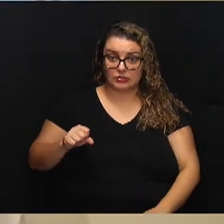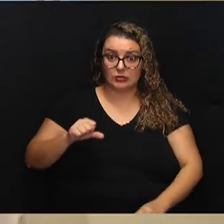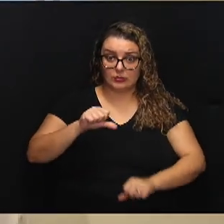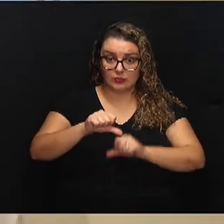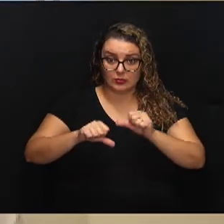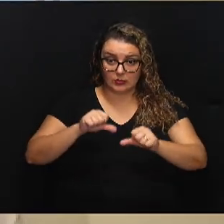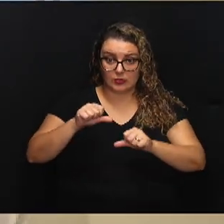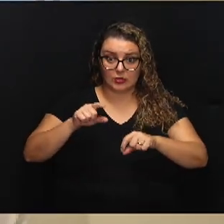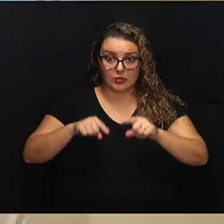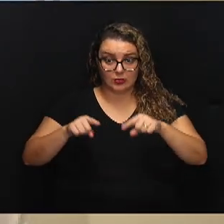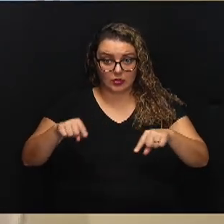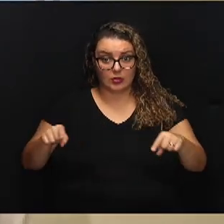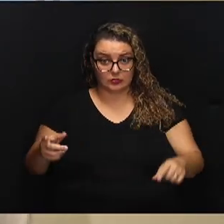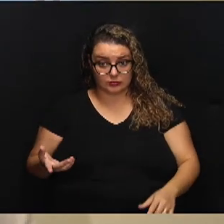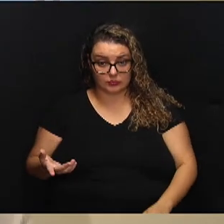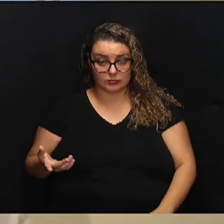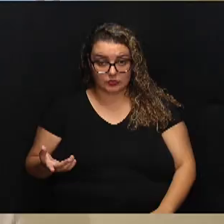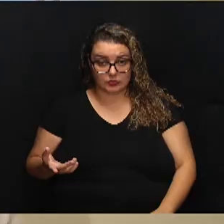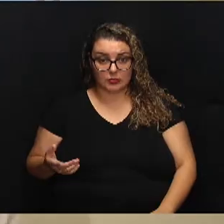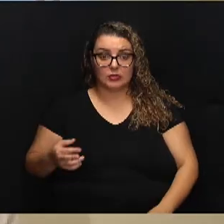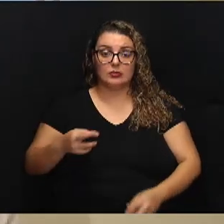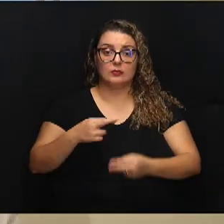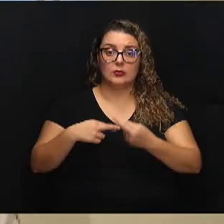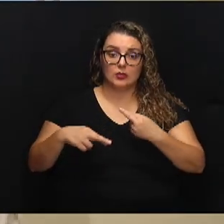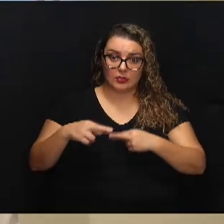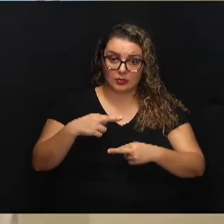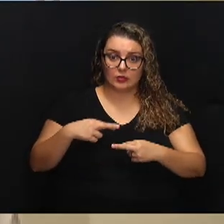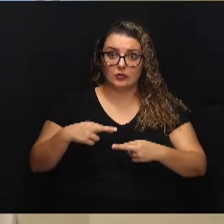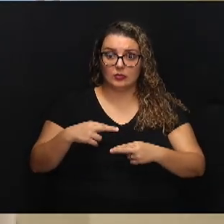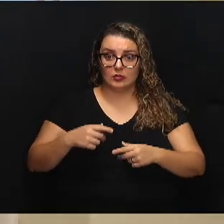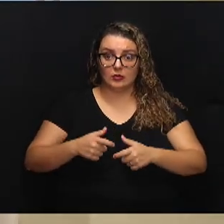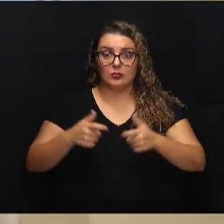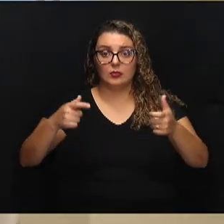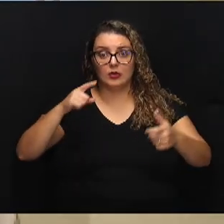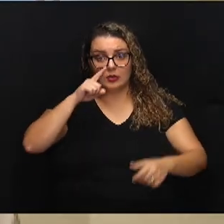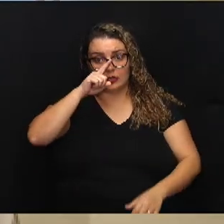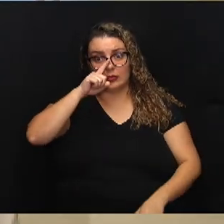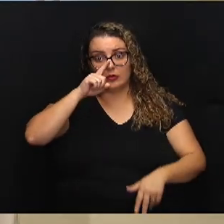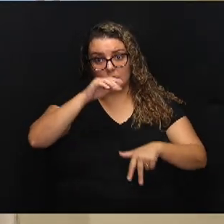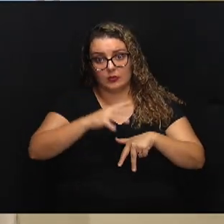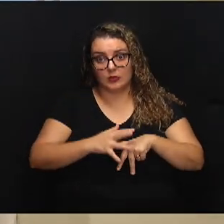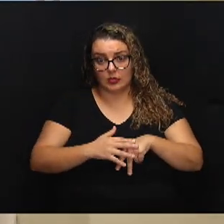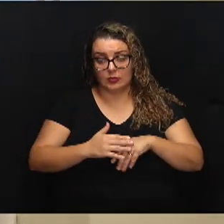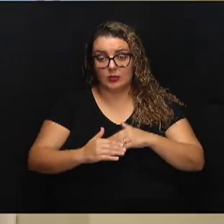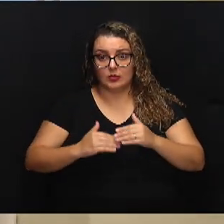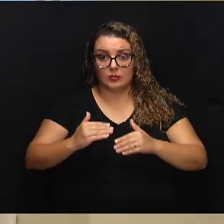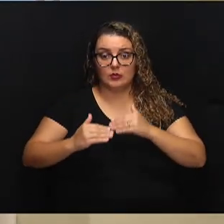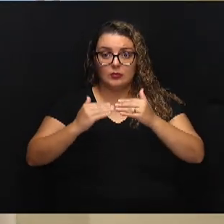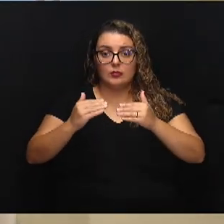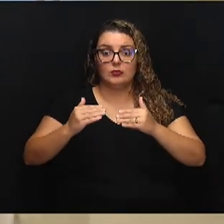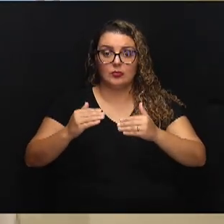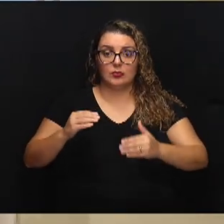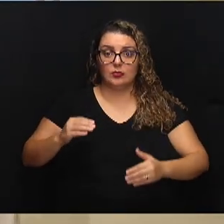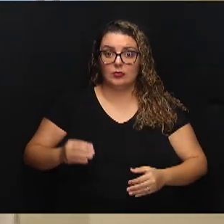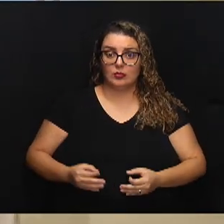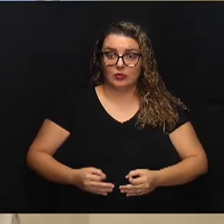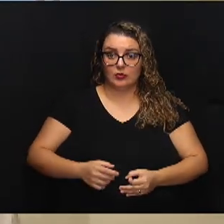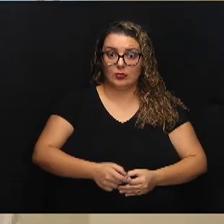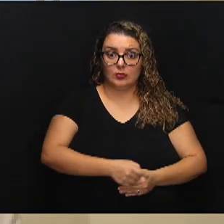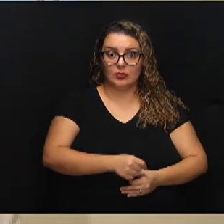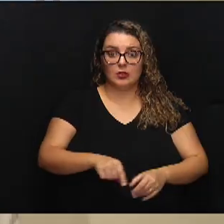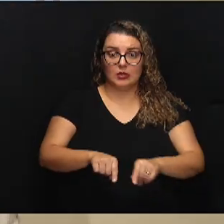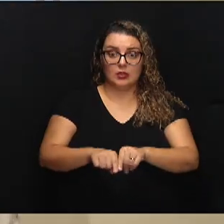ou alterados, eles estão associados a um alto risco da paciente desenvolver o câncer de ovário e o câncer de